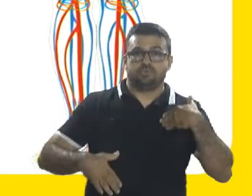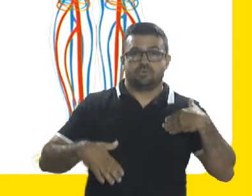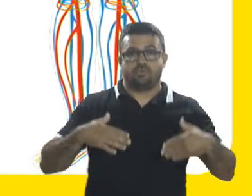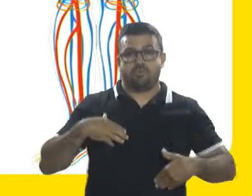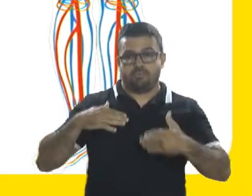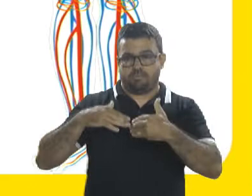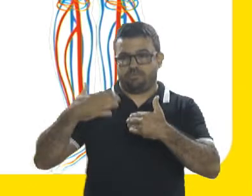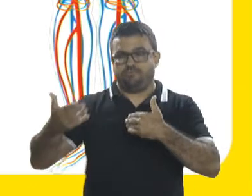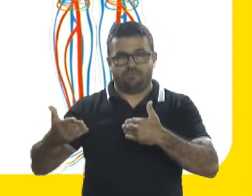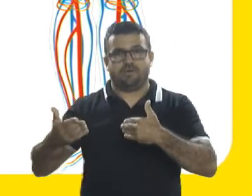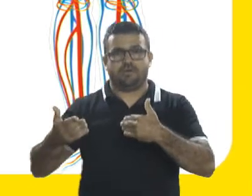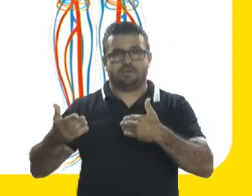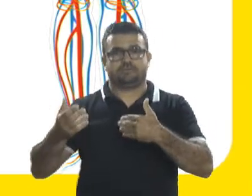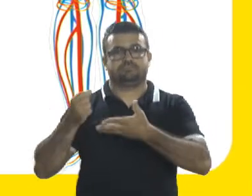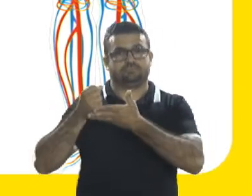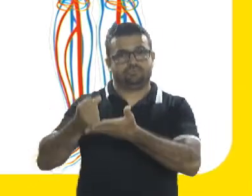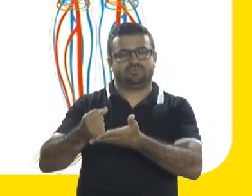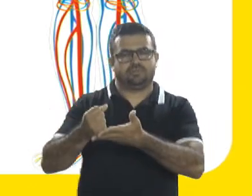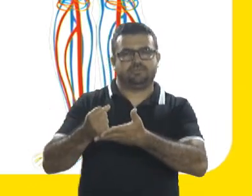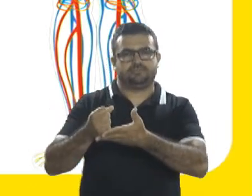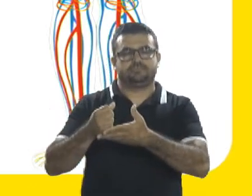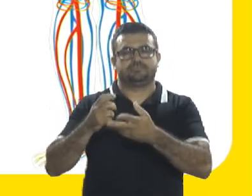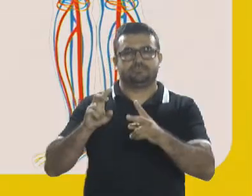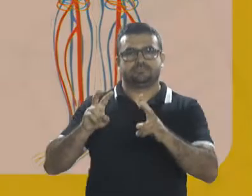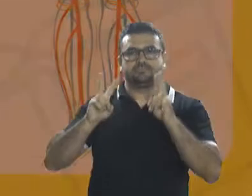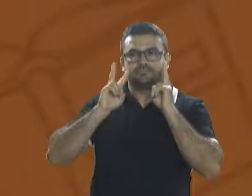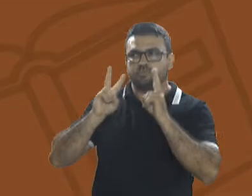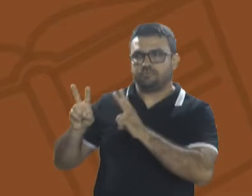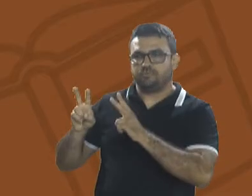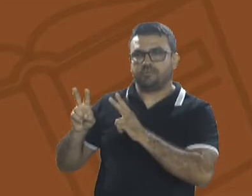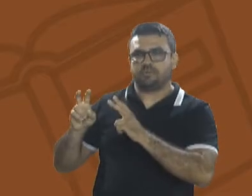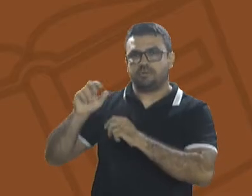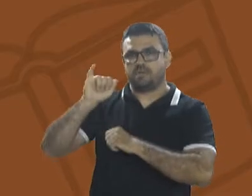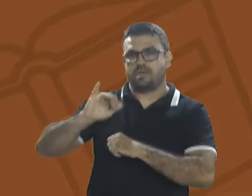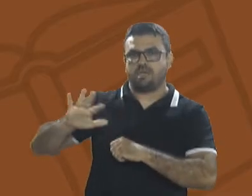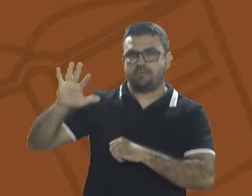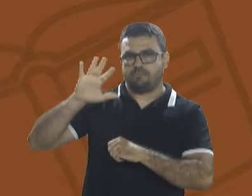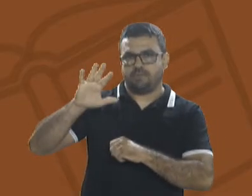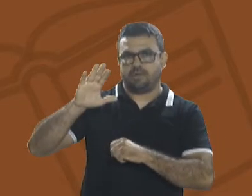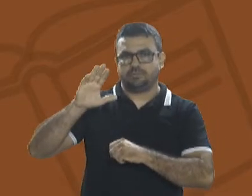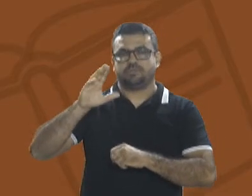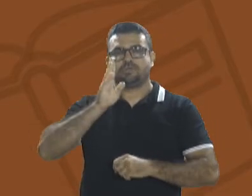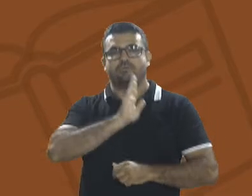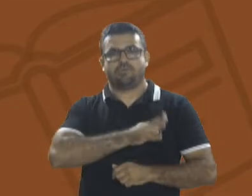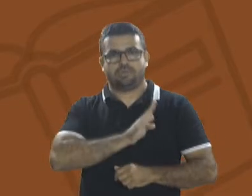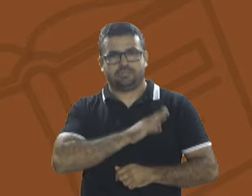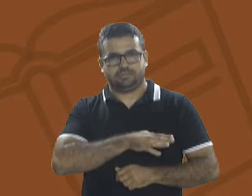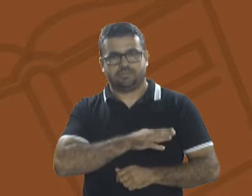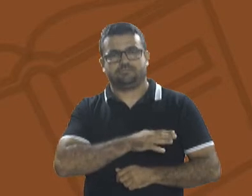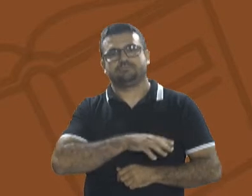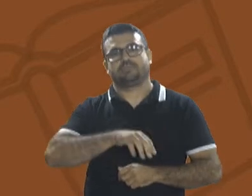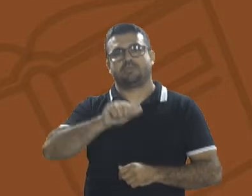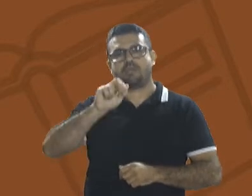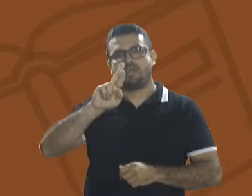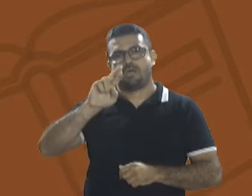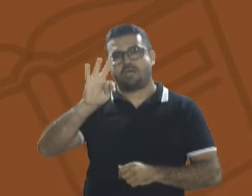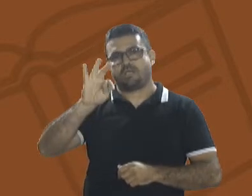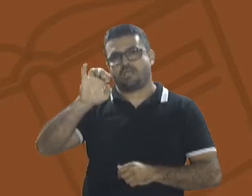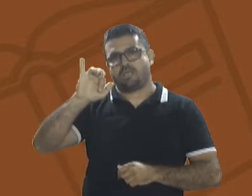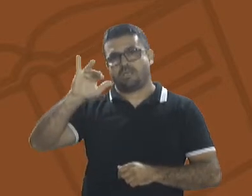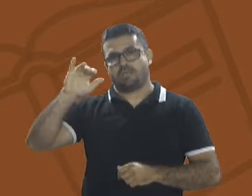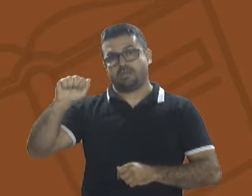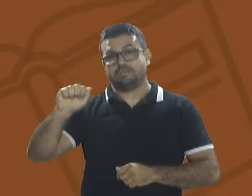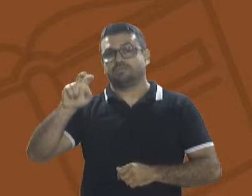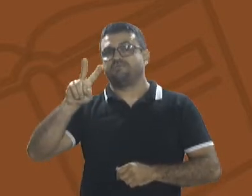vê na figurinha que vocês estão vendo aí do lado, central ali o coração e as artérias saindo e veias ali retornando com